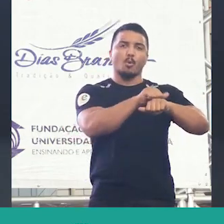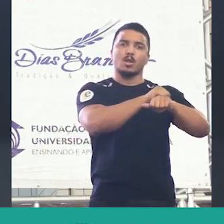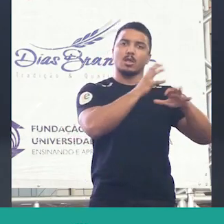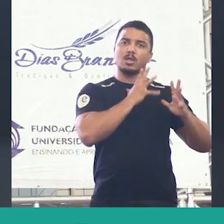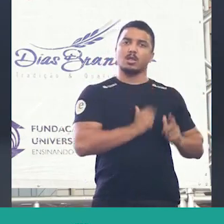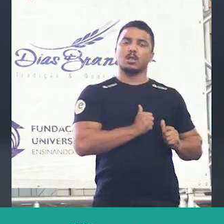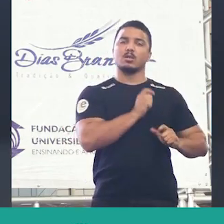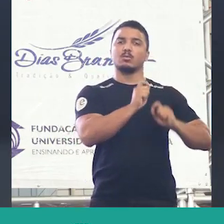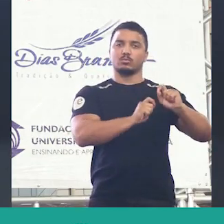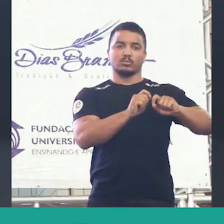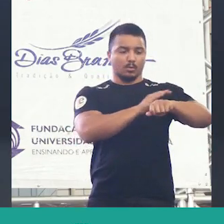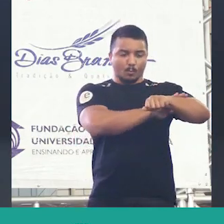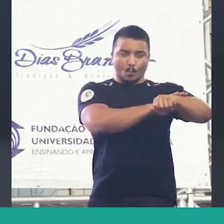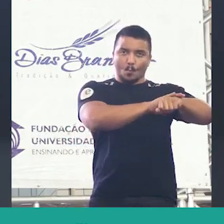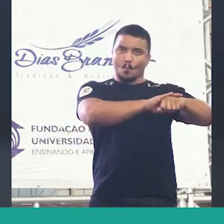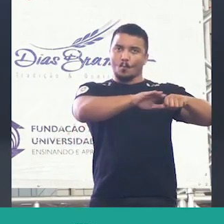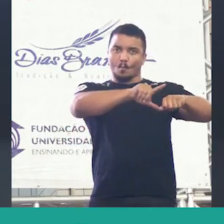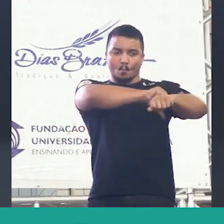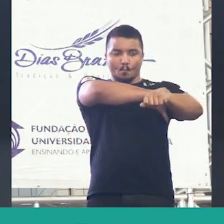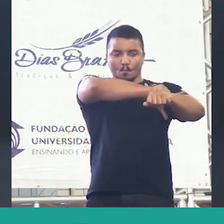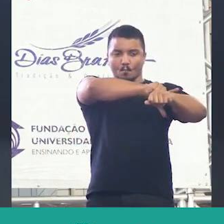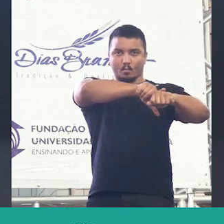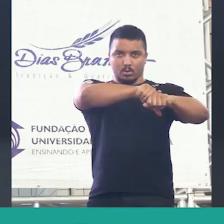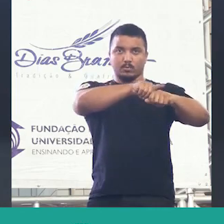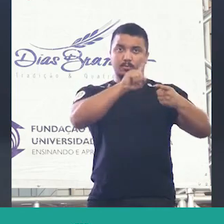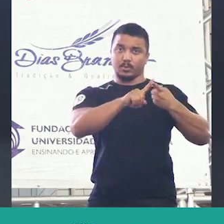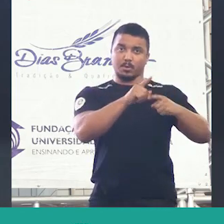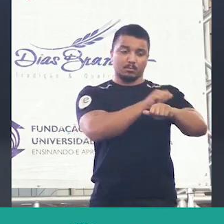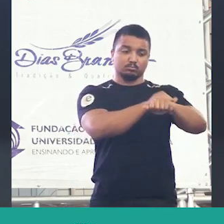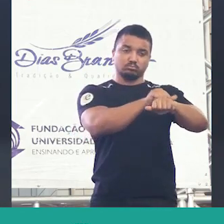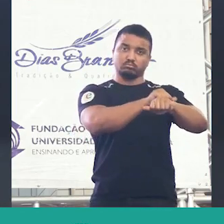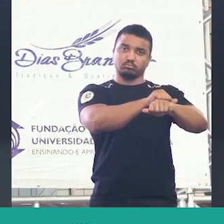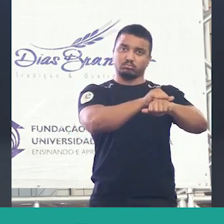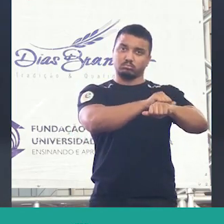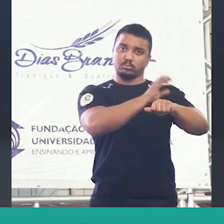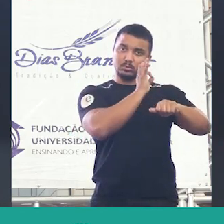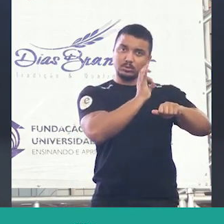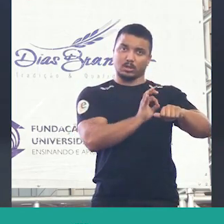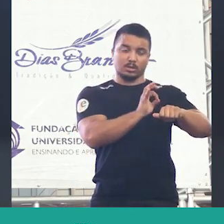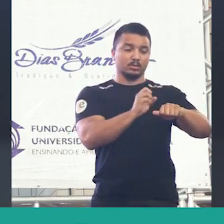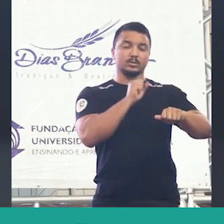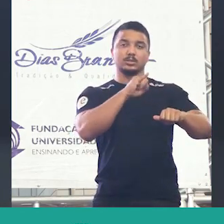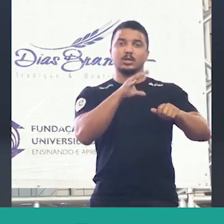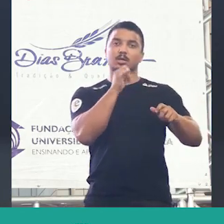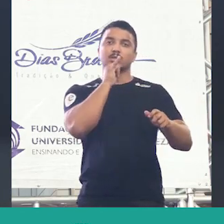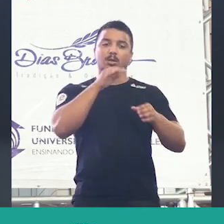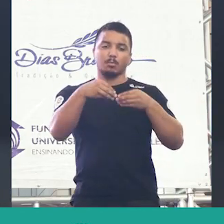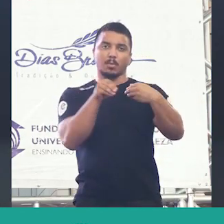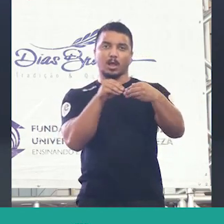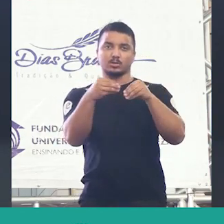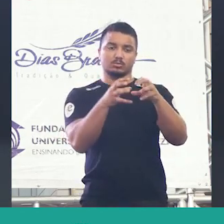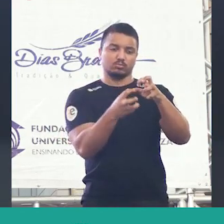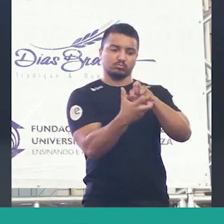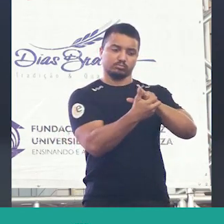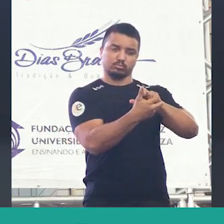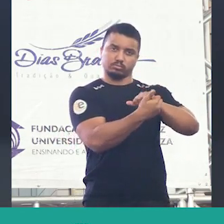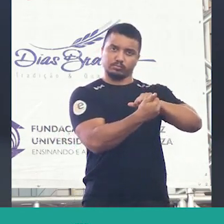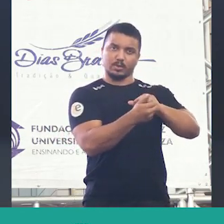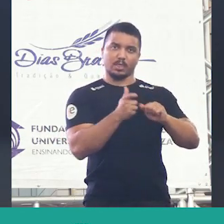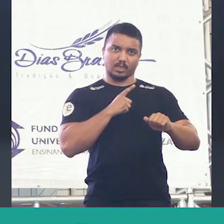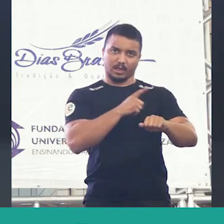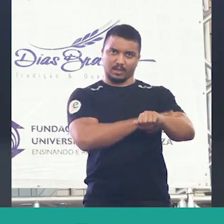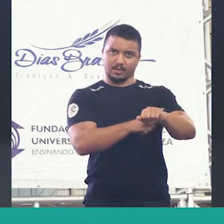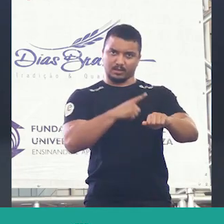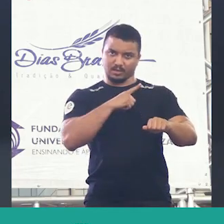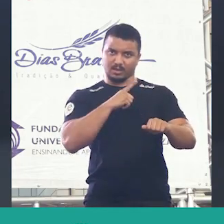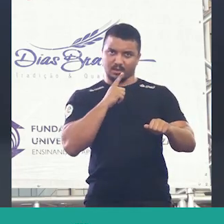objeto polido? Liso e polido. Se eu pego um plástico e faço isso, ele continua liso, o